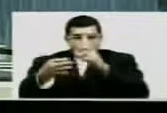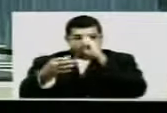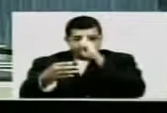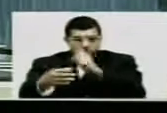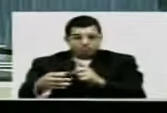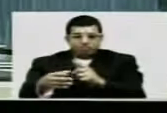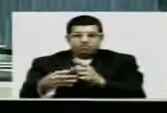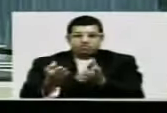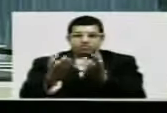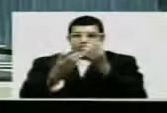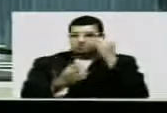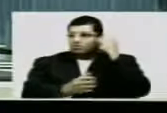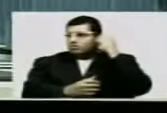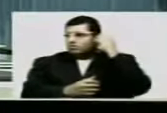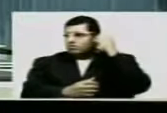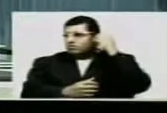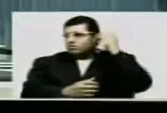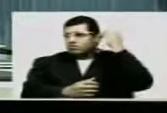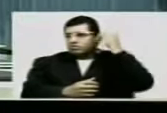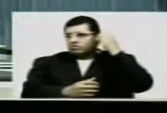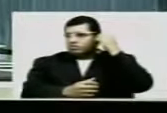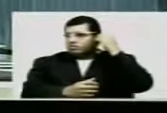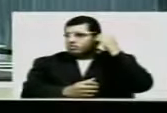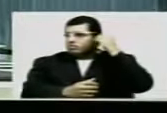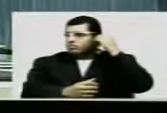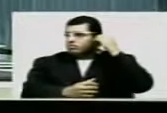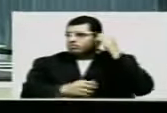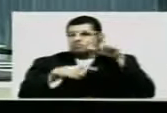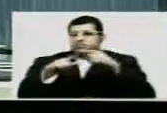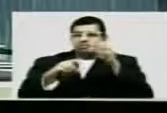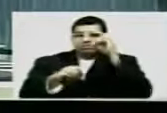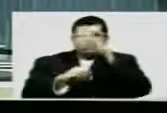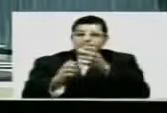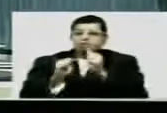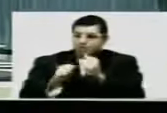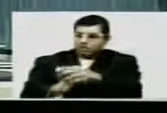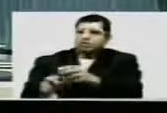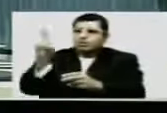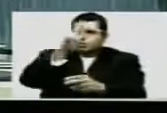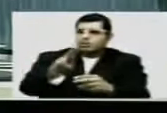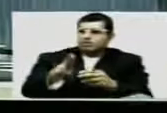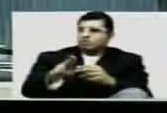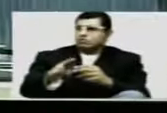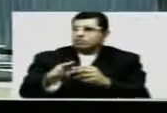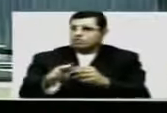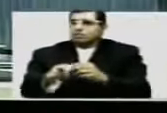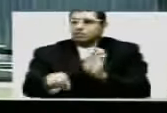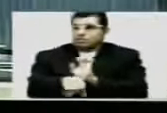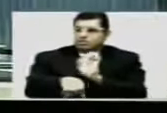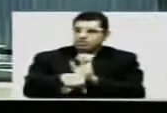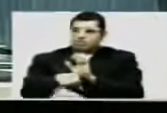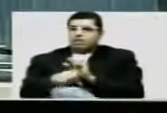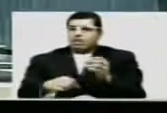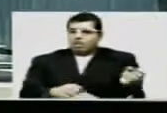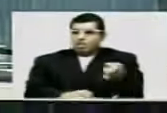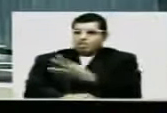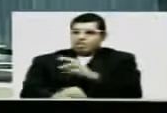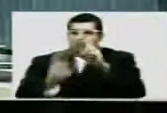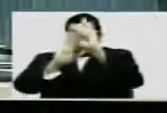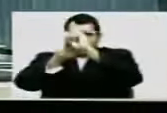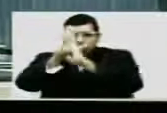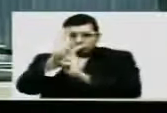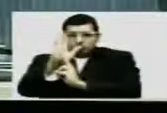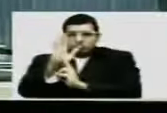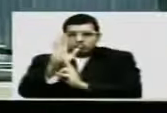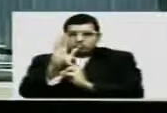mantidas para a atual exploração de petróleo, e seriam estabelecidas novas